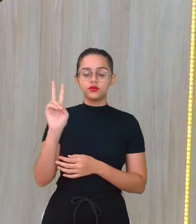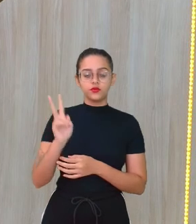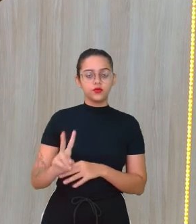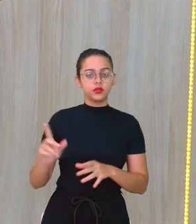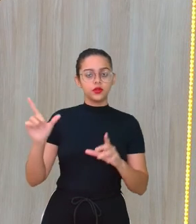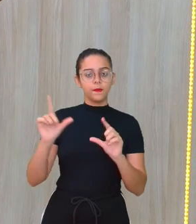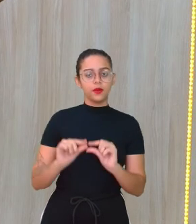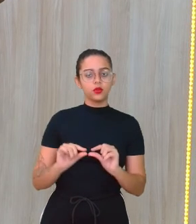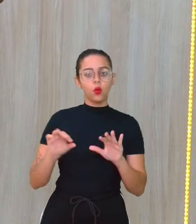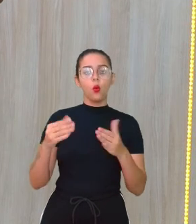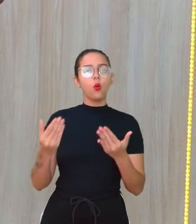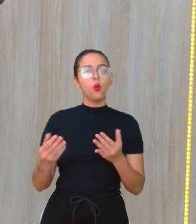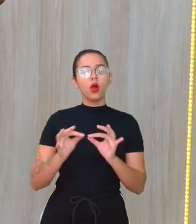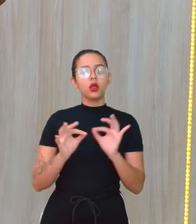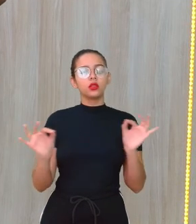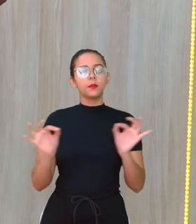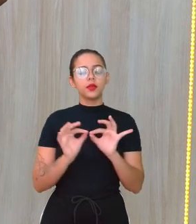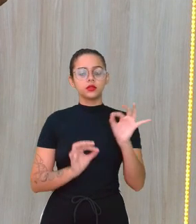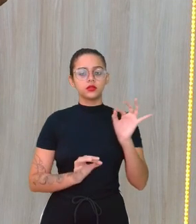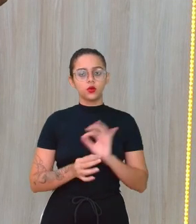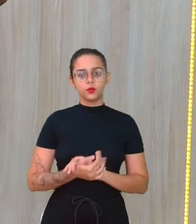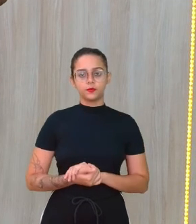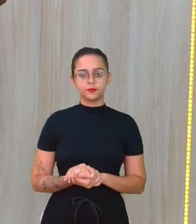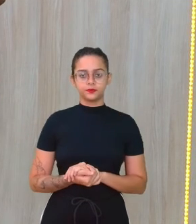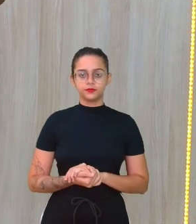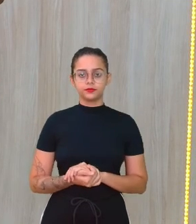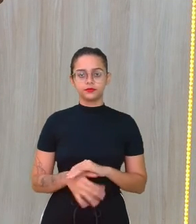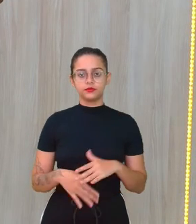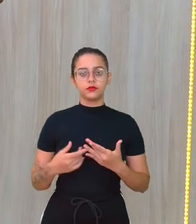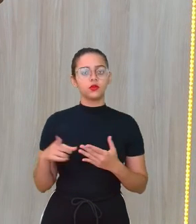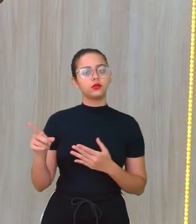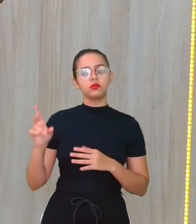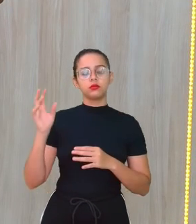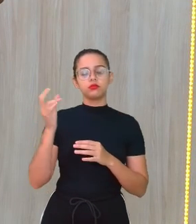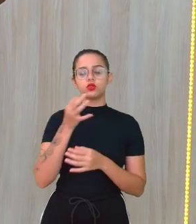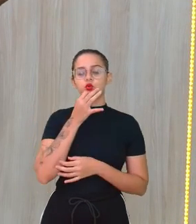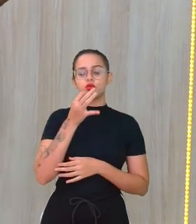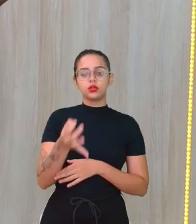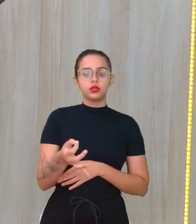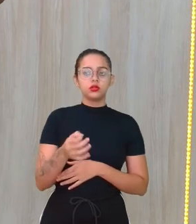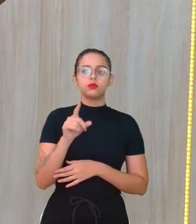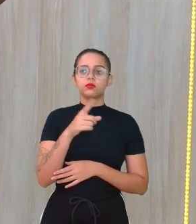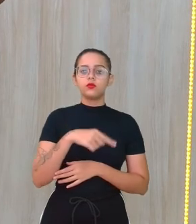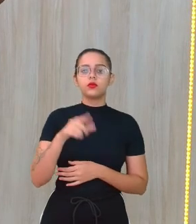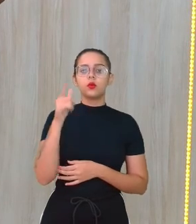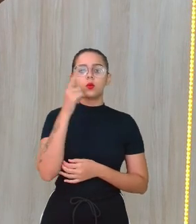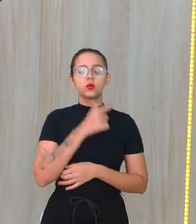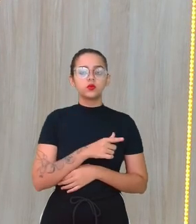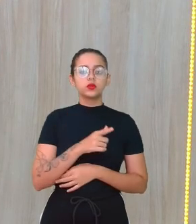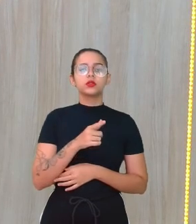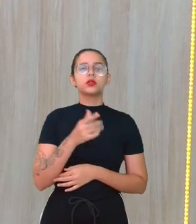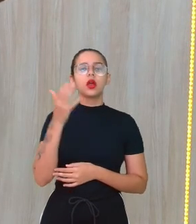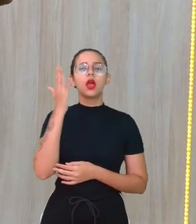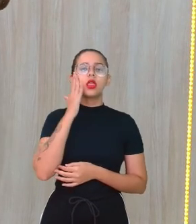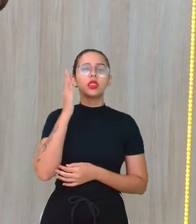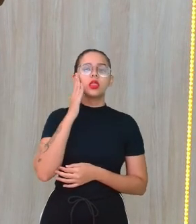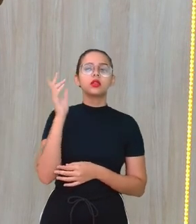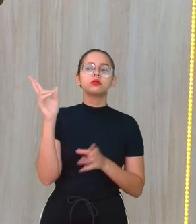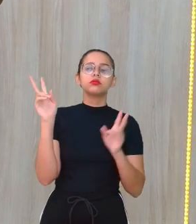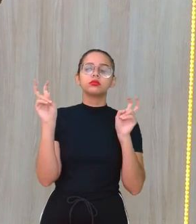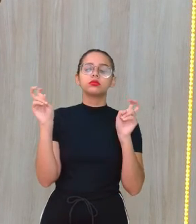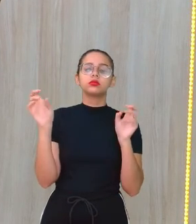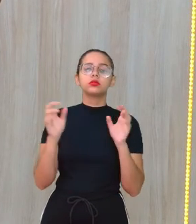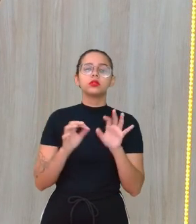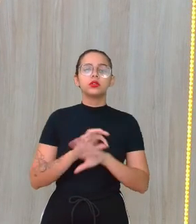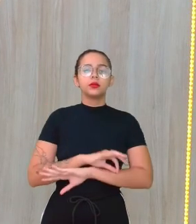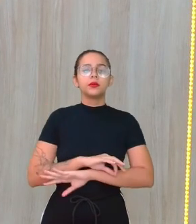menor. Quais seriam essas dimensões? Tá certo? Então, isso é uma sugestão para que você consiga entender essa questão das